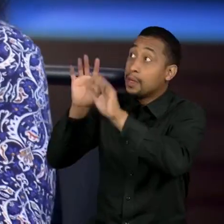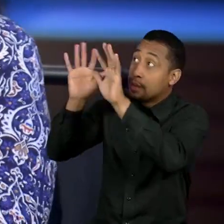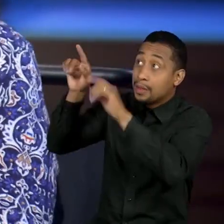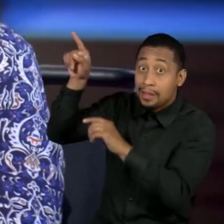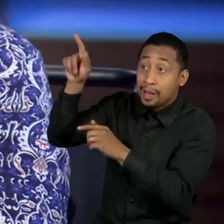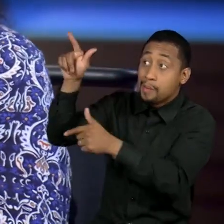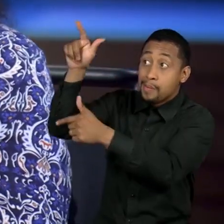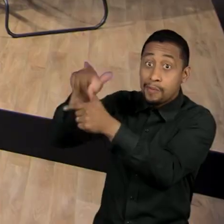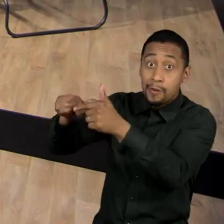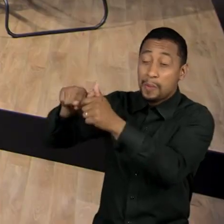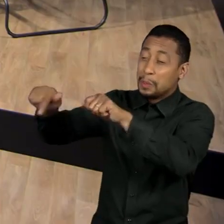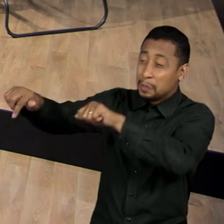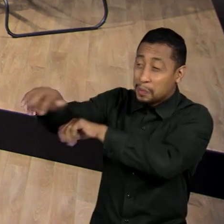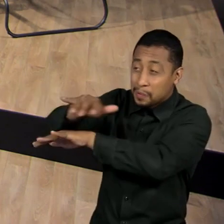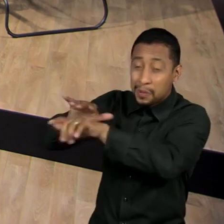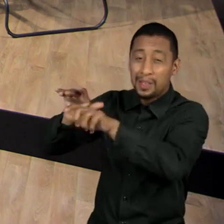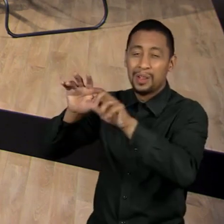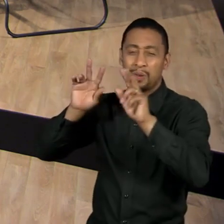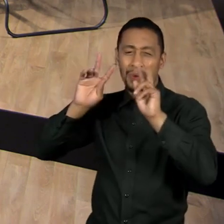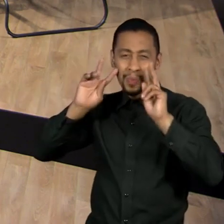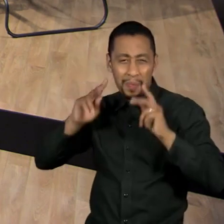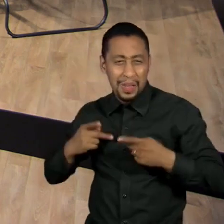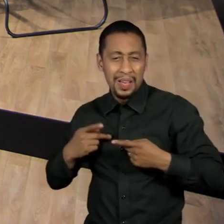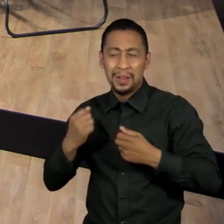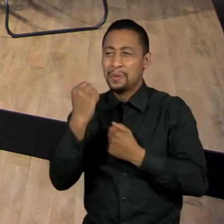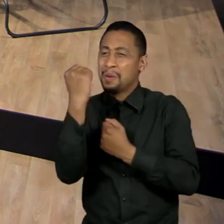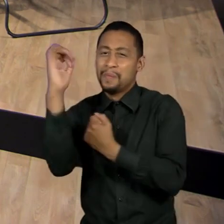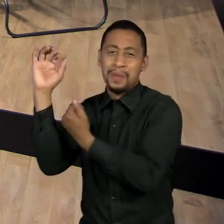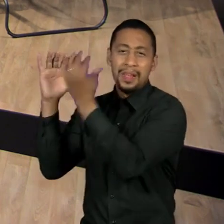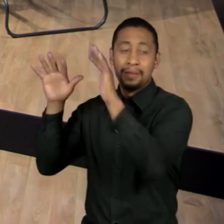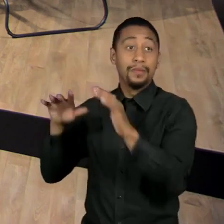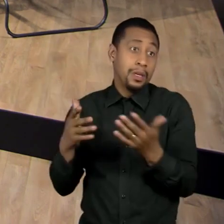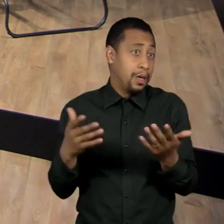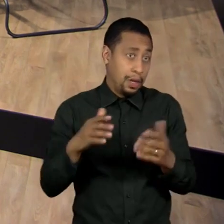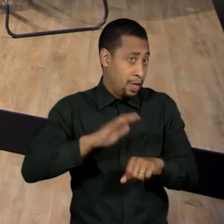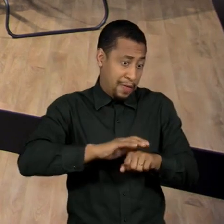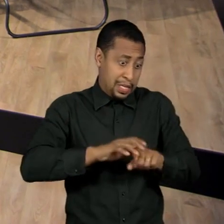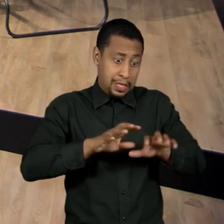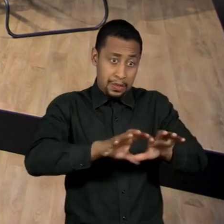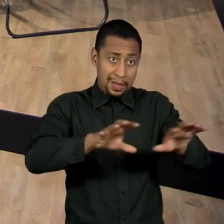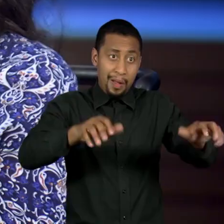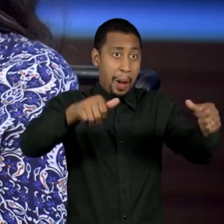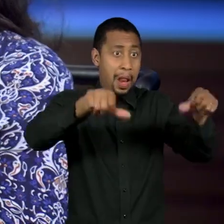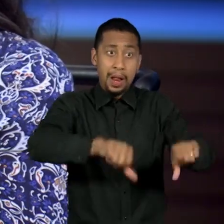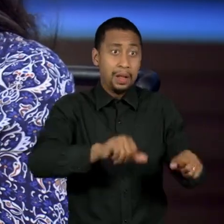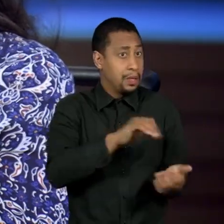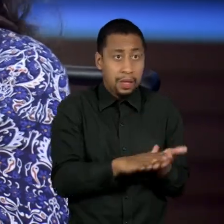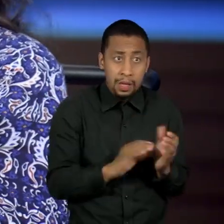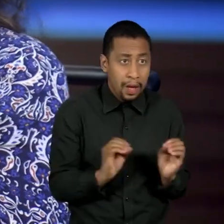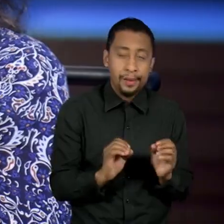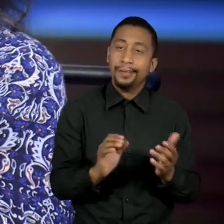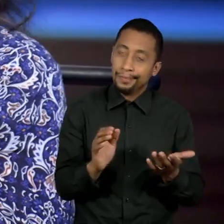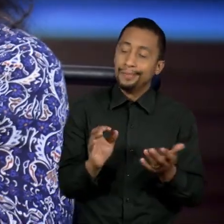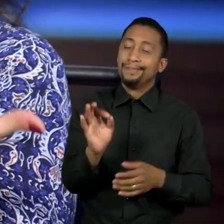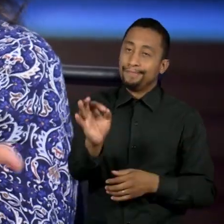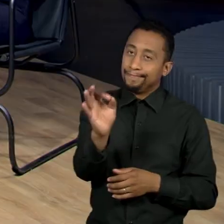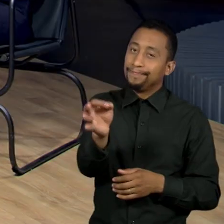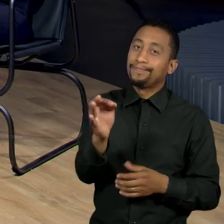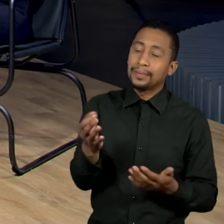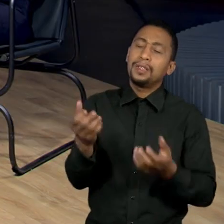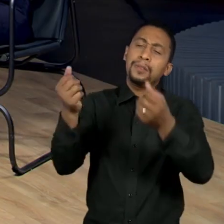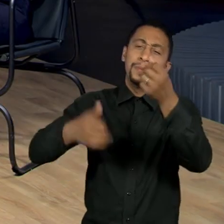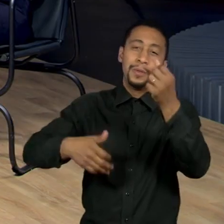ilegal. Então, se utiliza irregular, não documentada. E, da mesma forma, acho que outros termos são um pouco complicados,